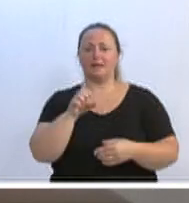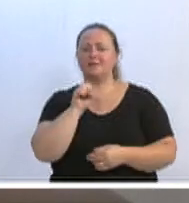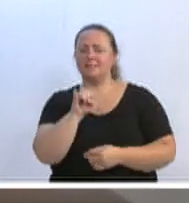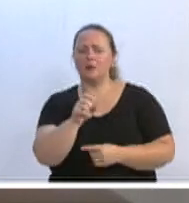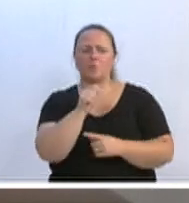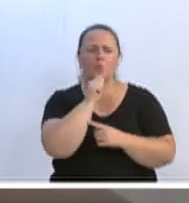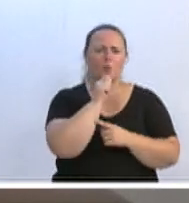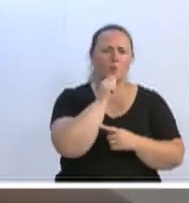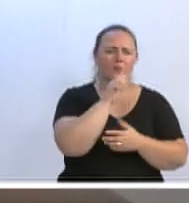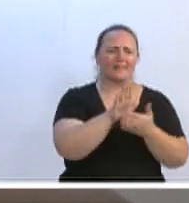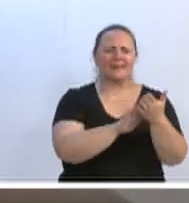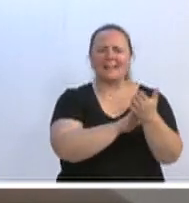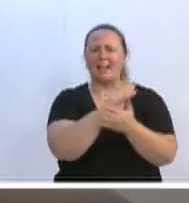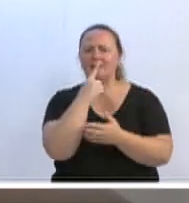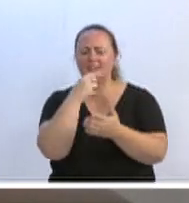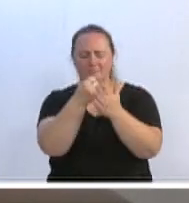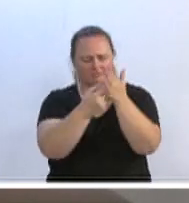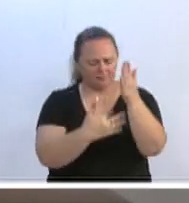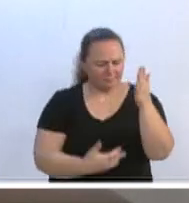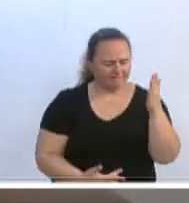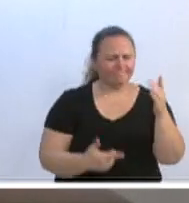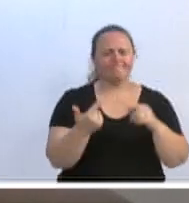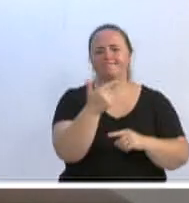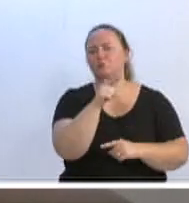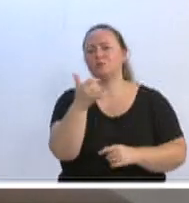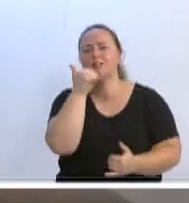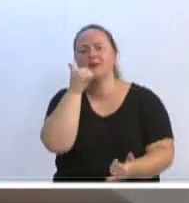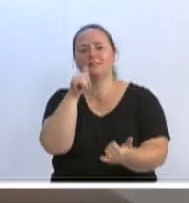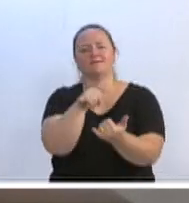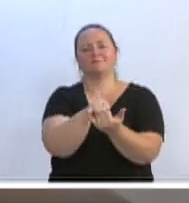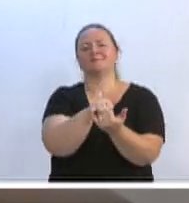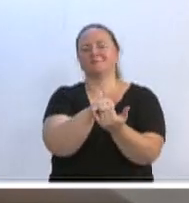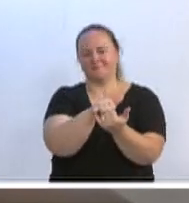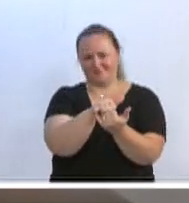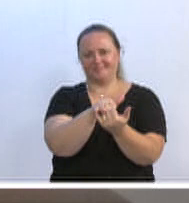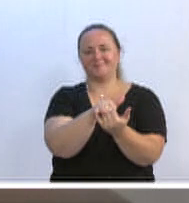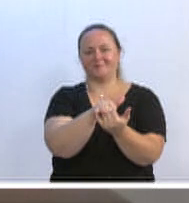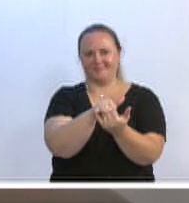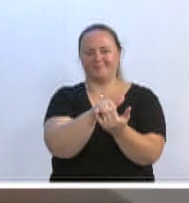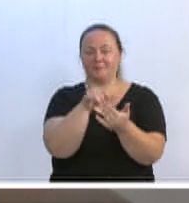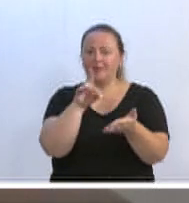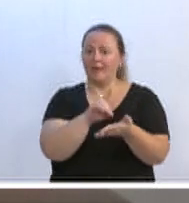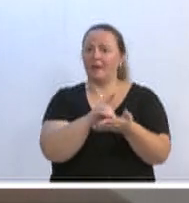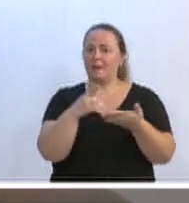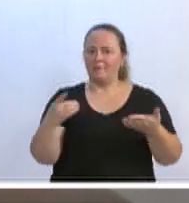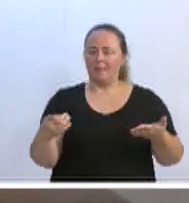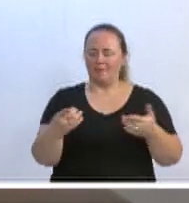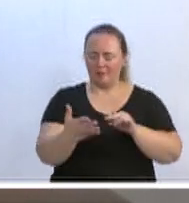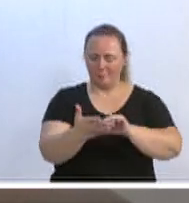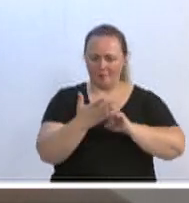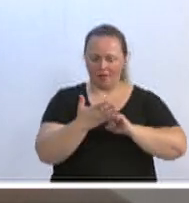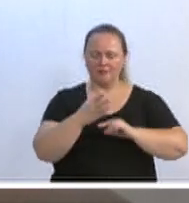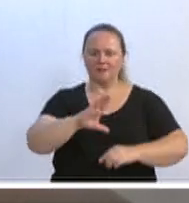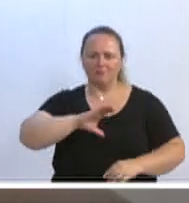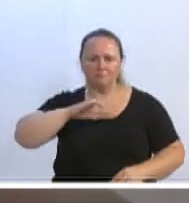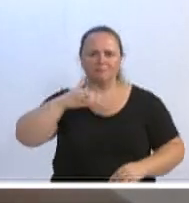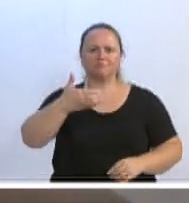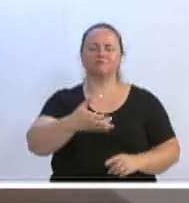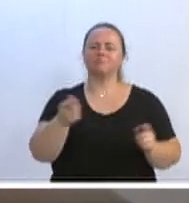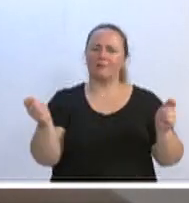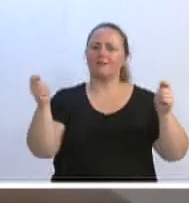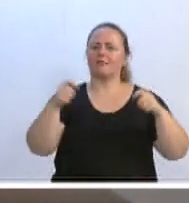Deus, ela nos dá esta autoridade, esta ousadia. Quando a palavra de Deus diz